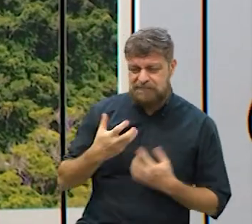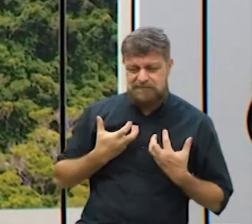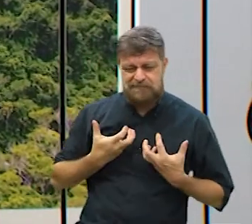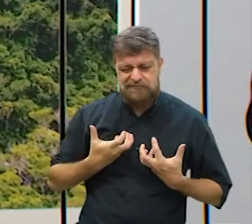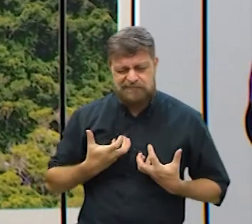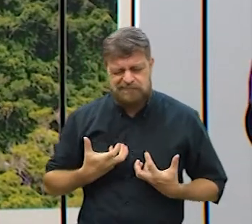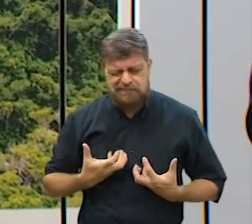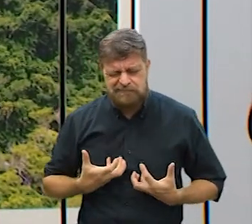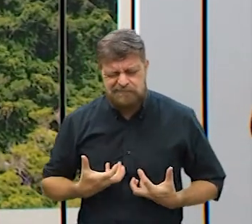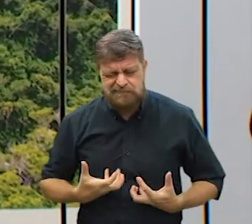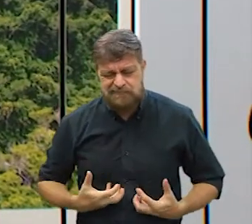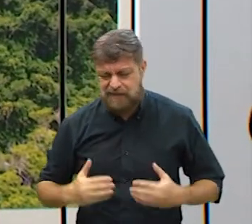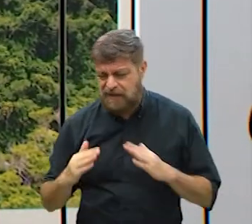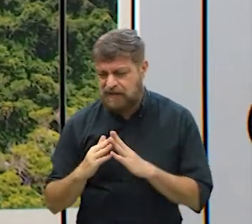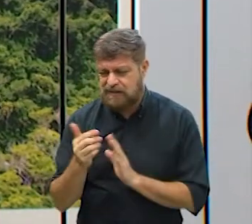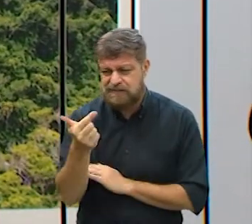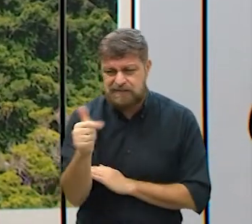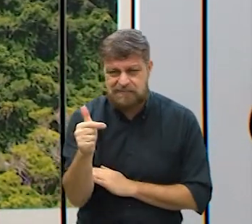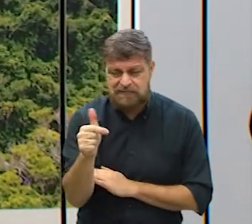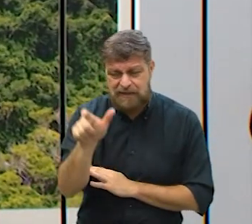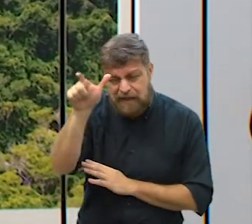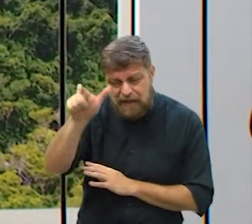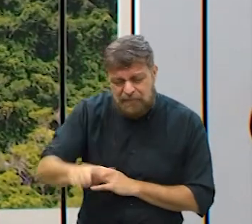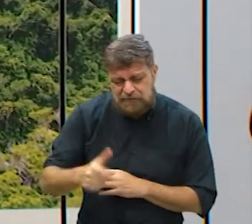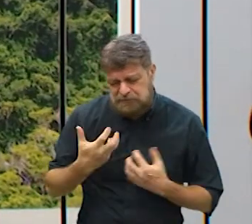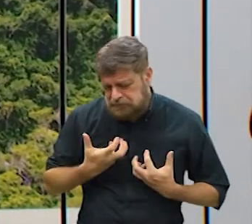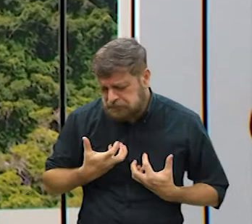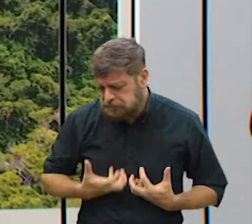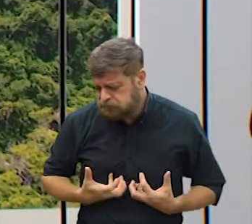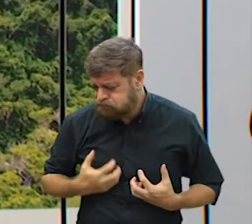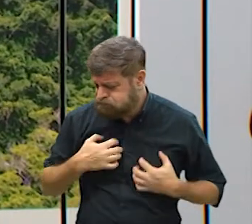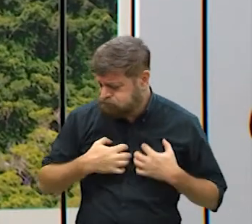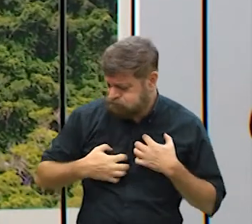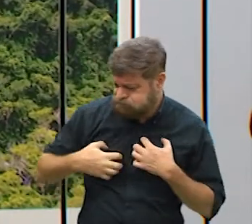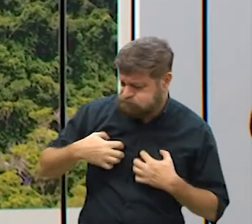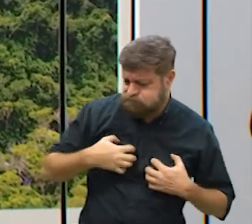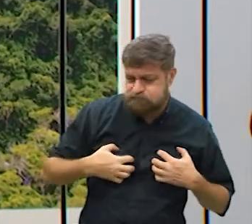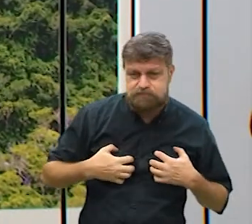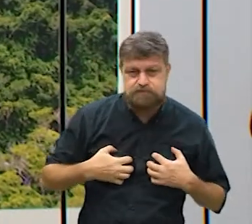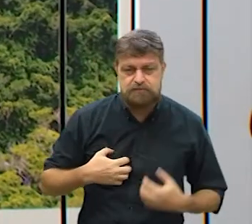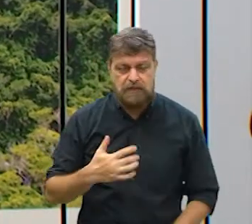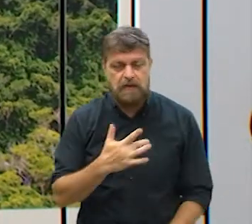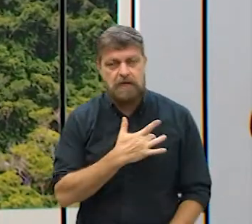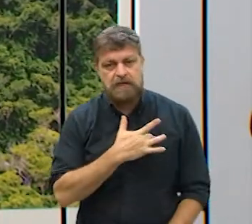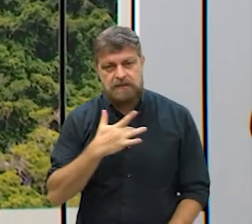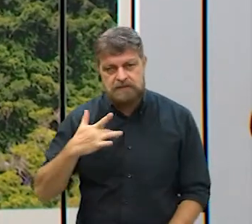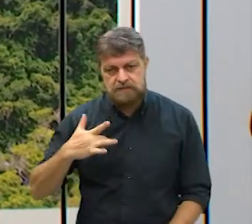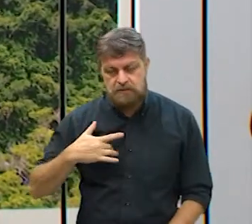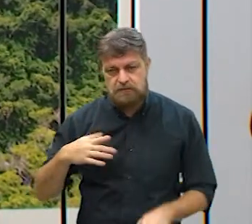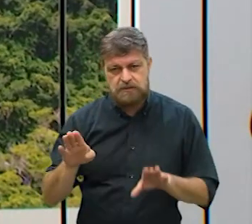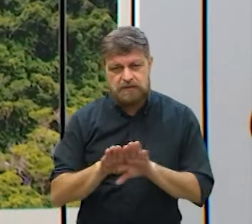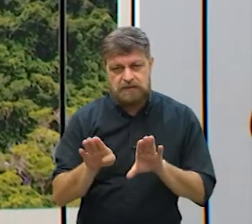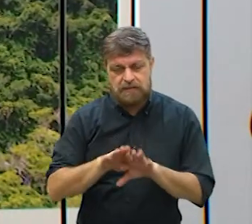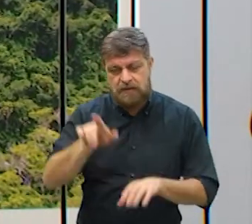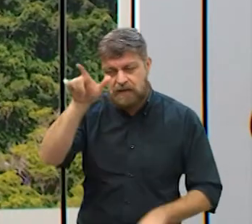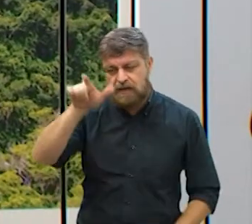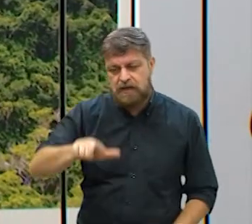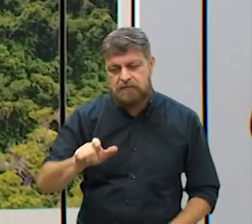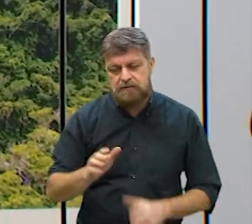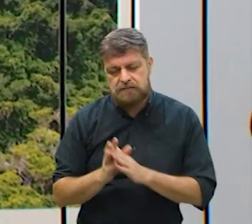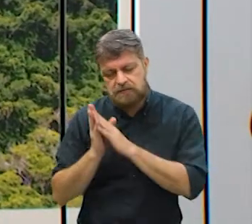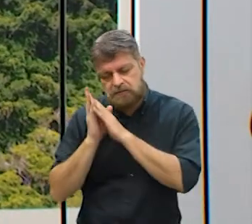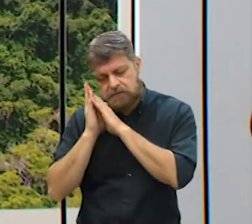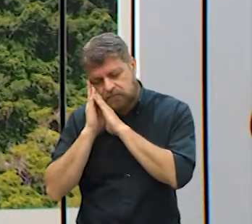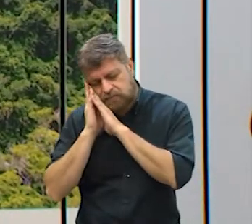da falta de moradia é uma coisa fantástica. Traz descanso, a saúde também da pessoa poder descansar na